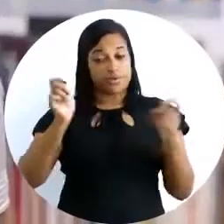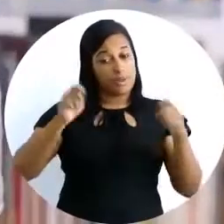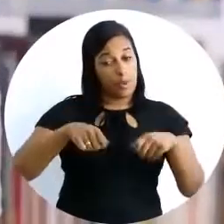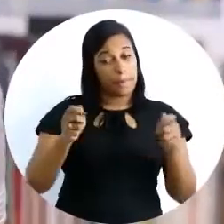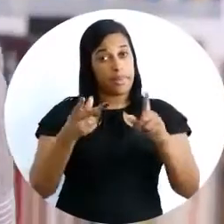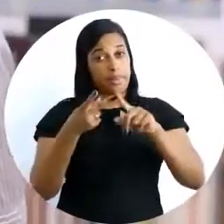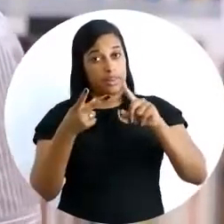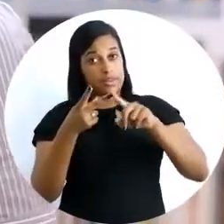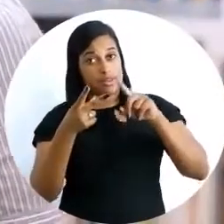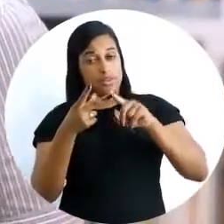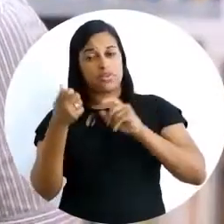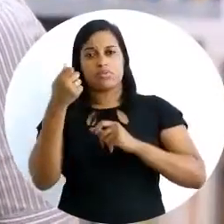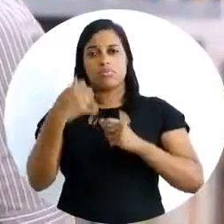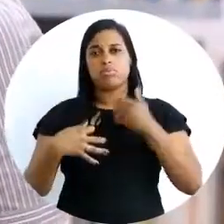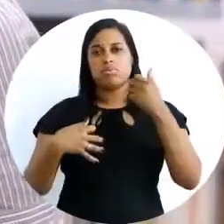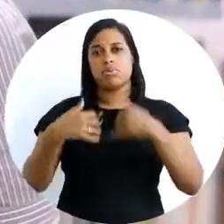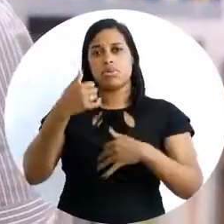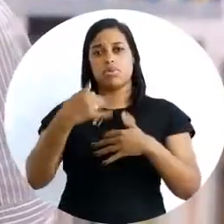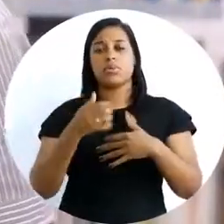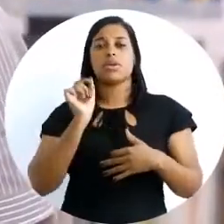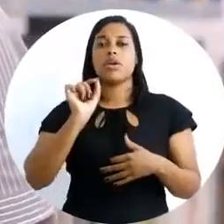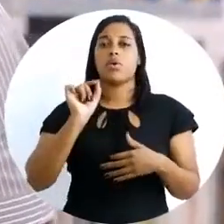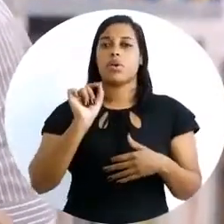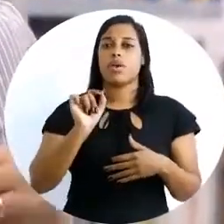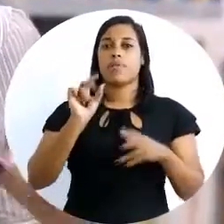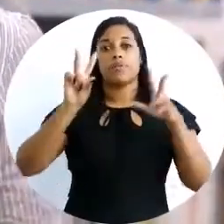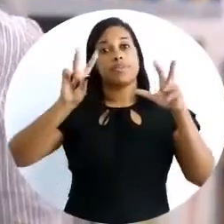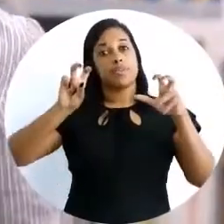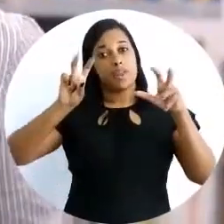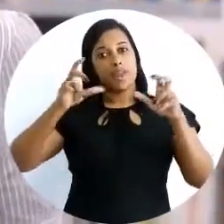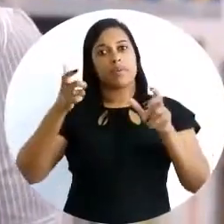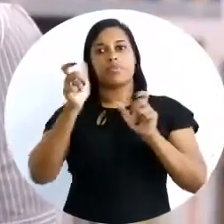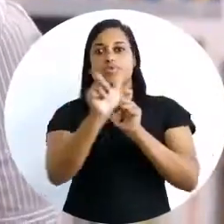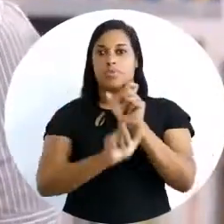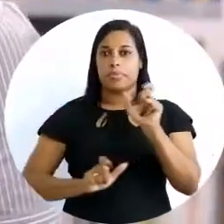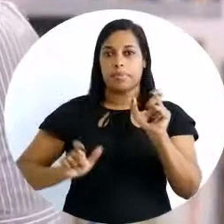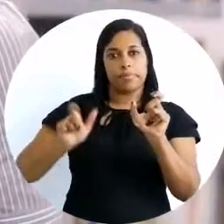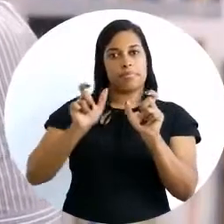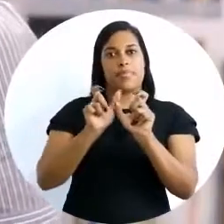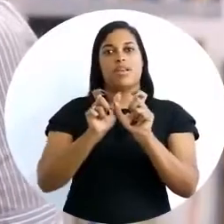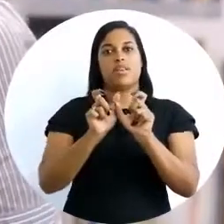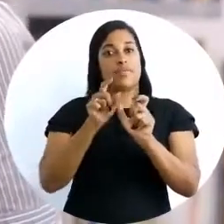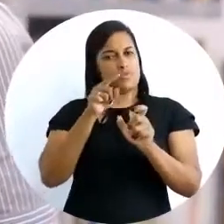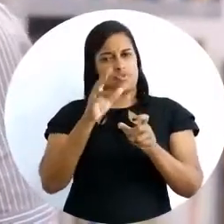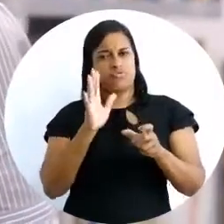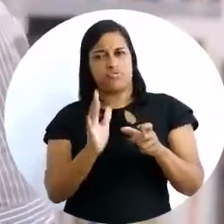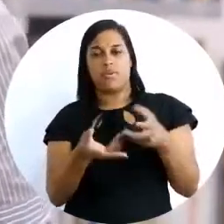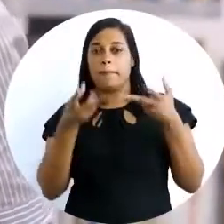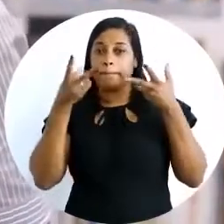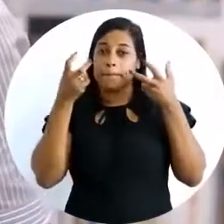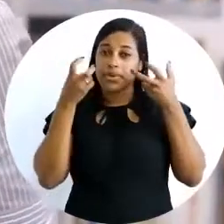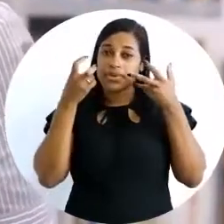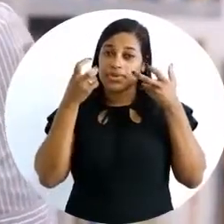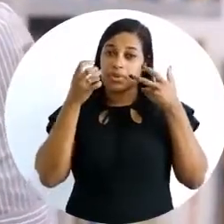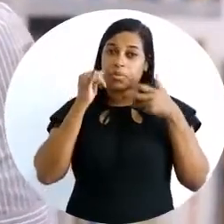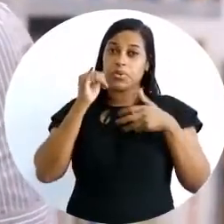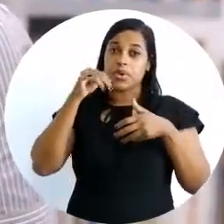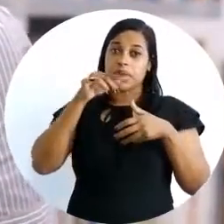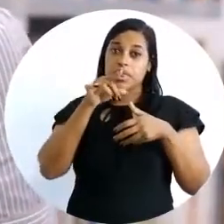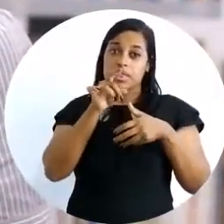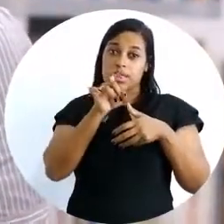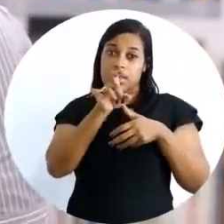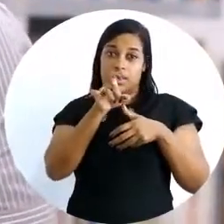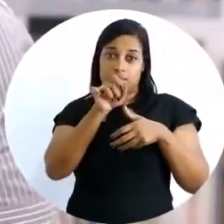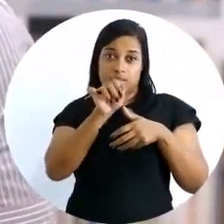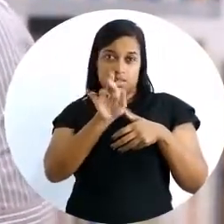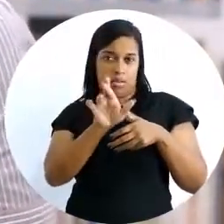2, nós vamos falar um pouquinho sobre termos, palavras. Então, você já deve ter percebido que indexar não é colocar